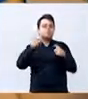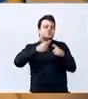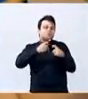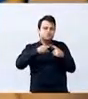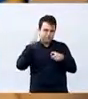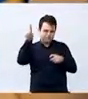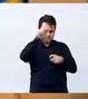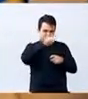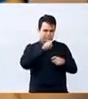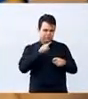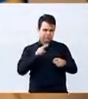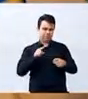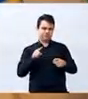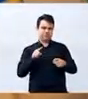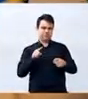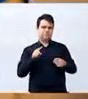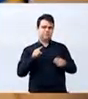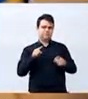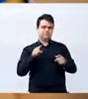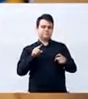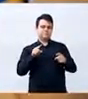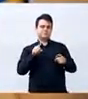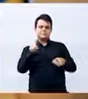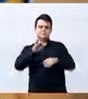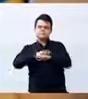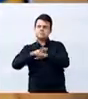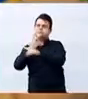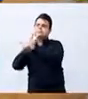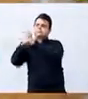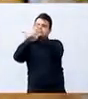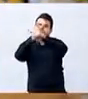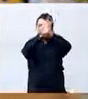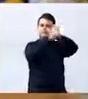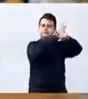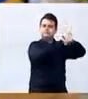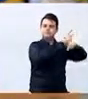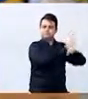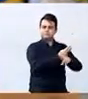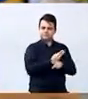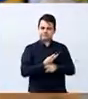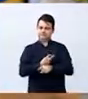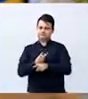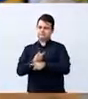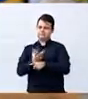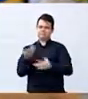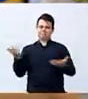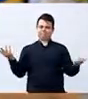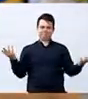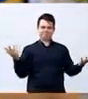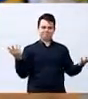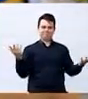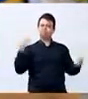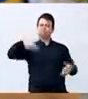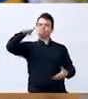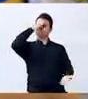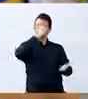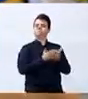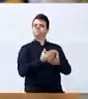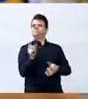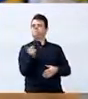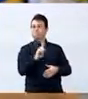próprio médico, ir atrás, buscar isso daí, porque a parte paramédica ela era